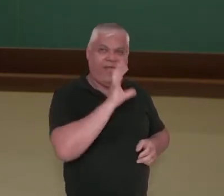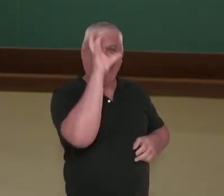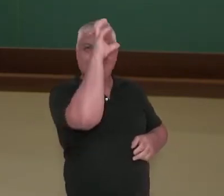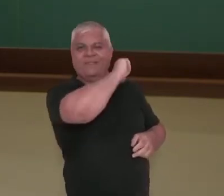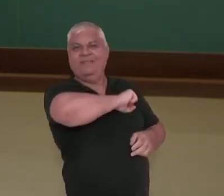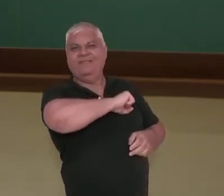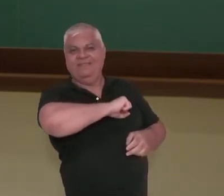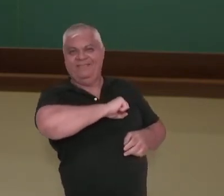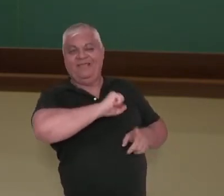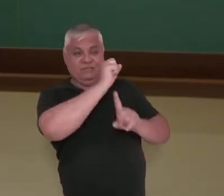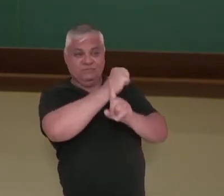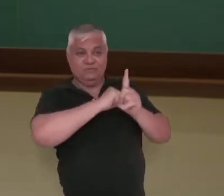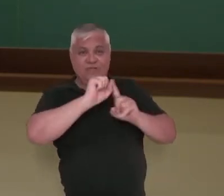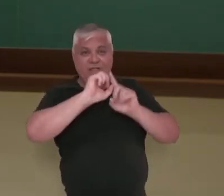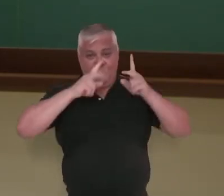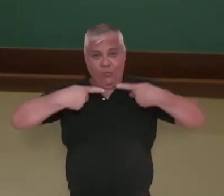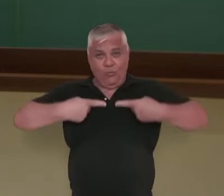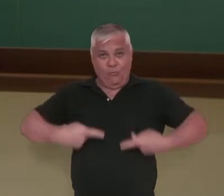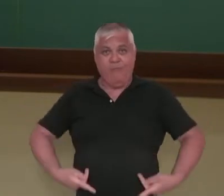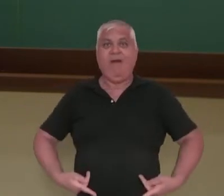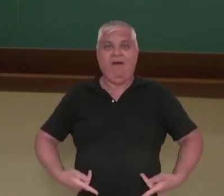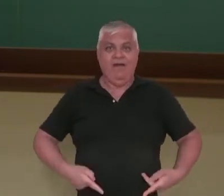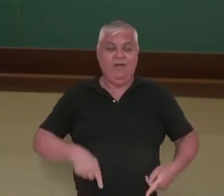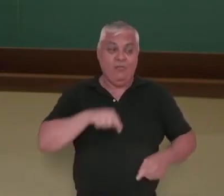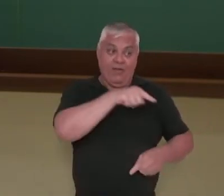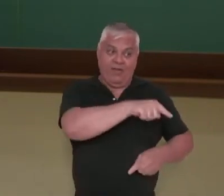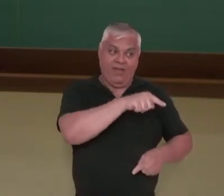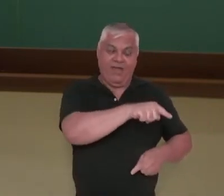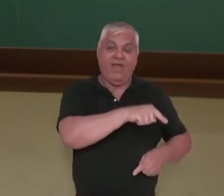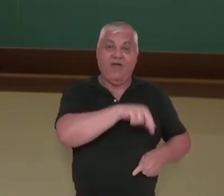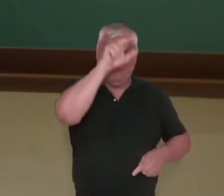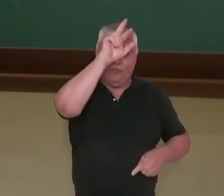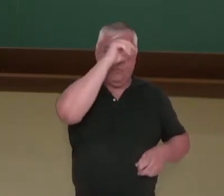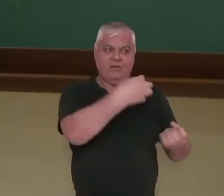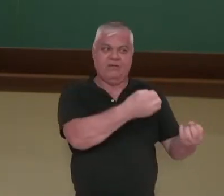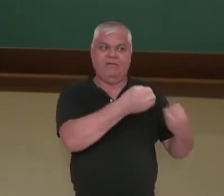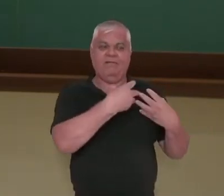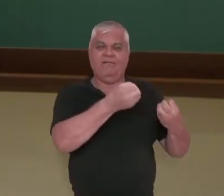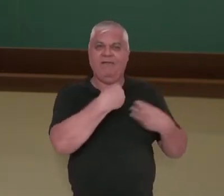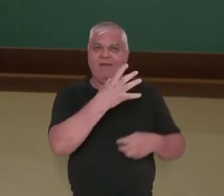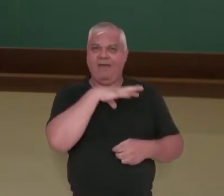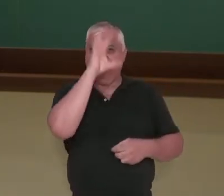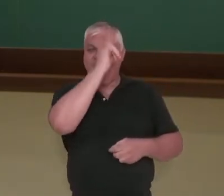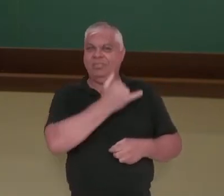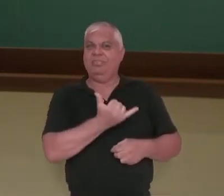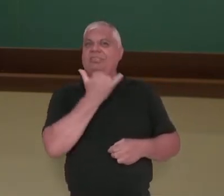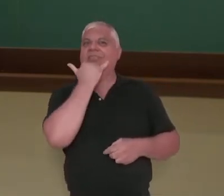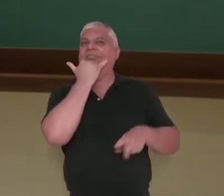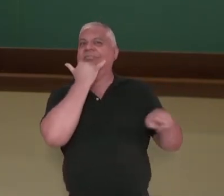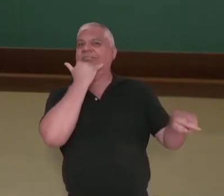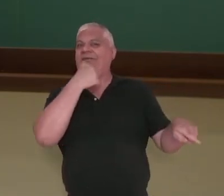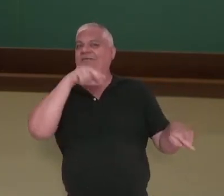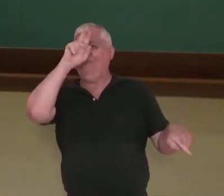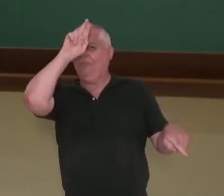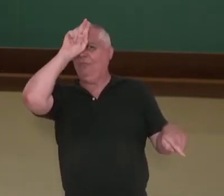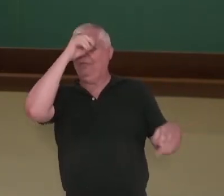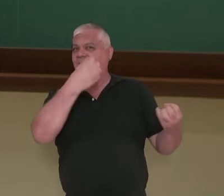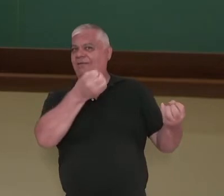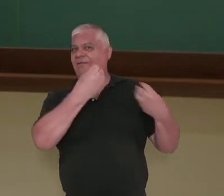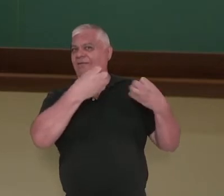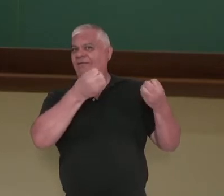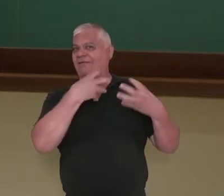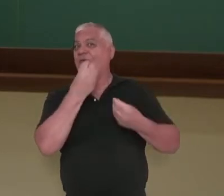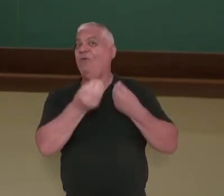sociedade. Para nós, seres humanos, ditos seres racionais, podemos então observar como funciona tão bem esse universo